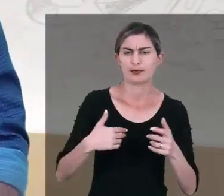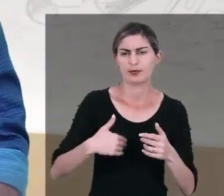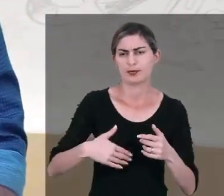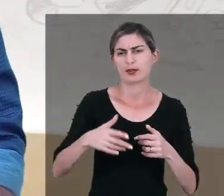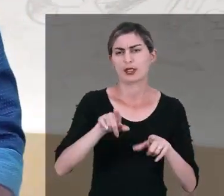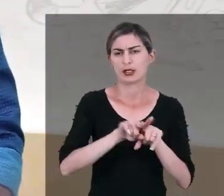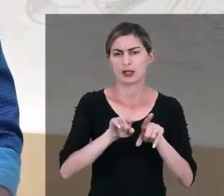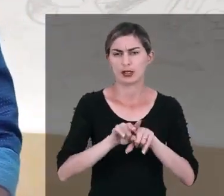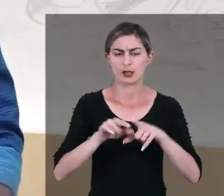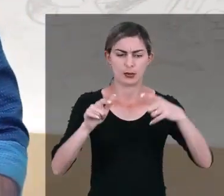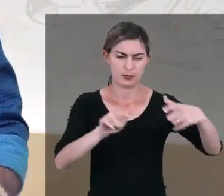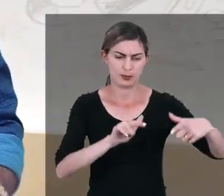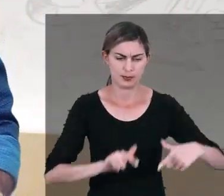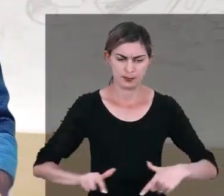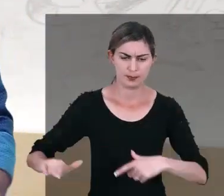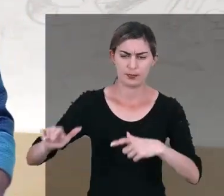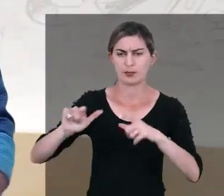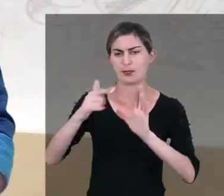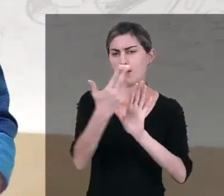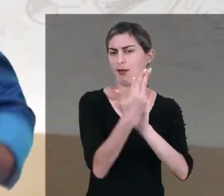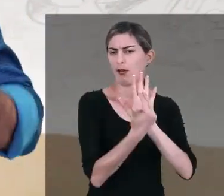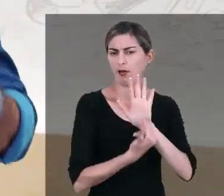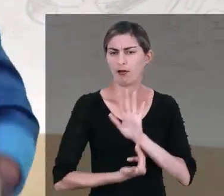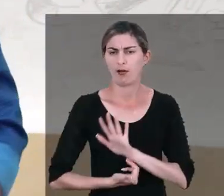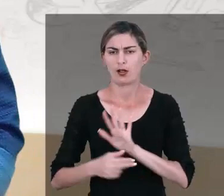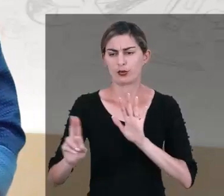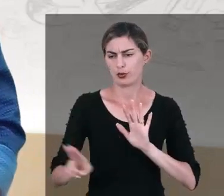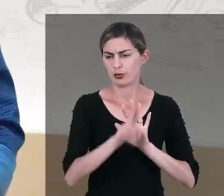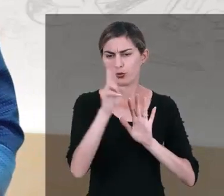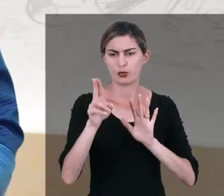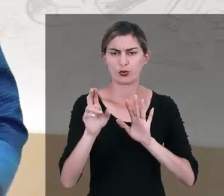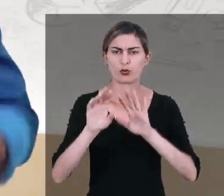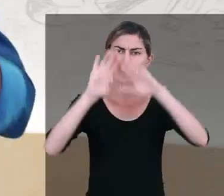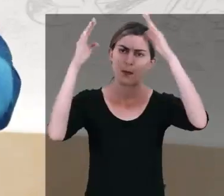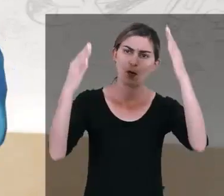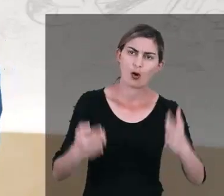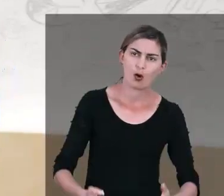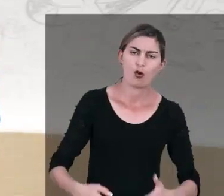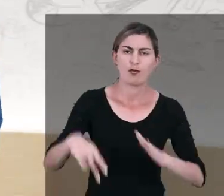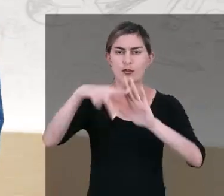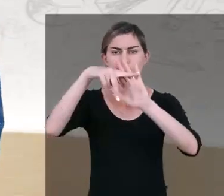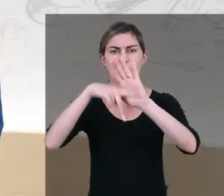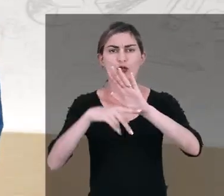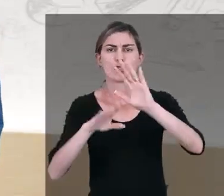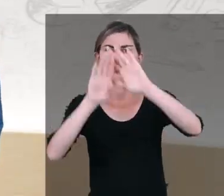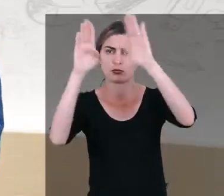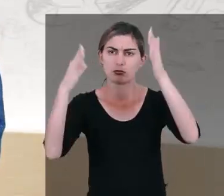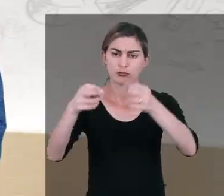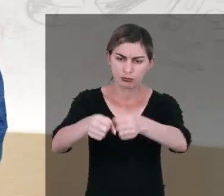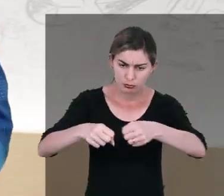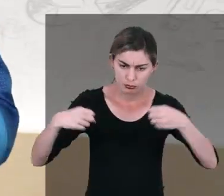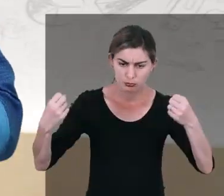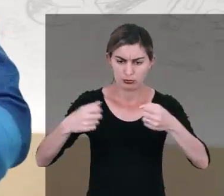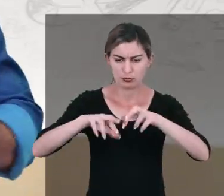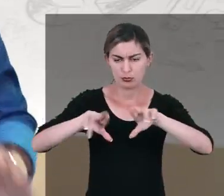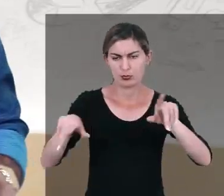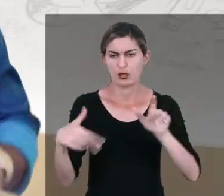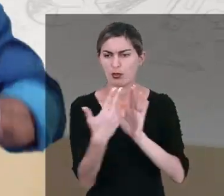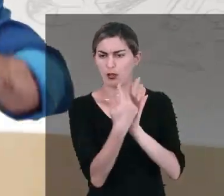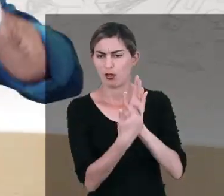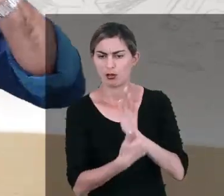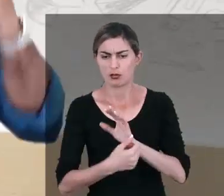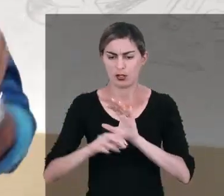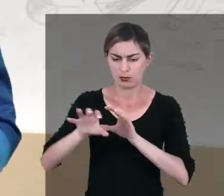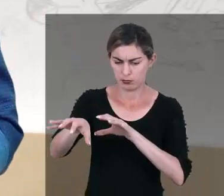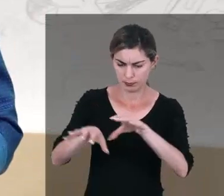também pela parte de ambientação, de layout, do uso dos móveis e do projeto dos móveis em si, né? O design de